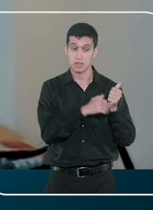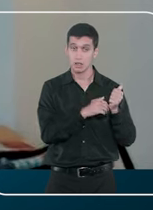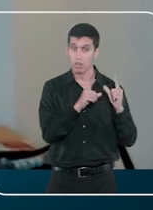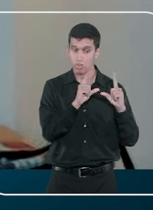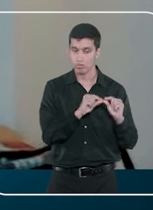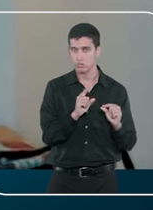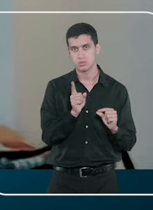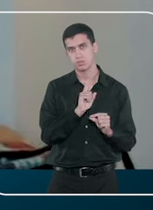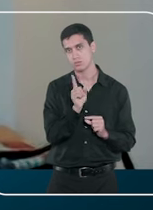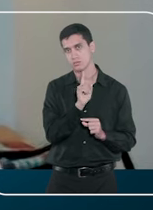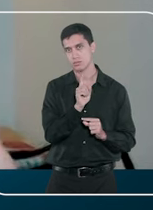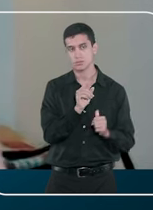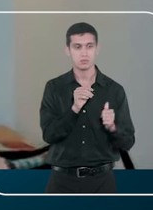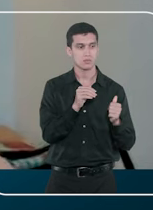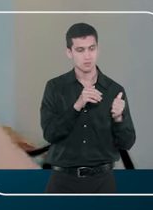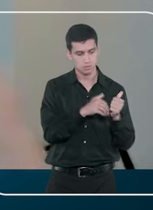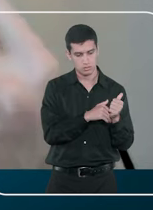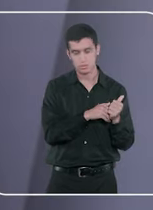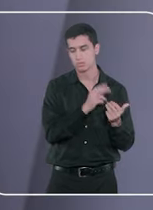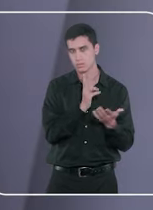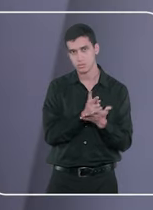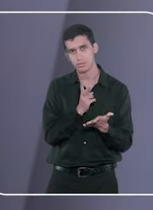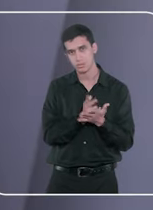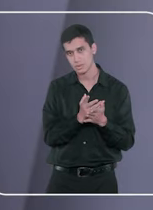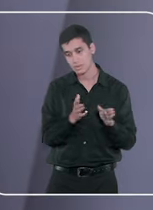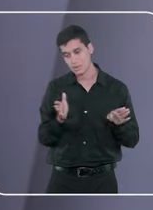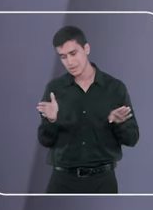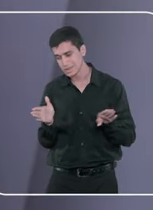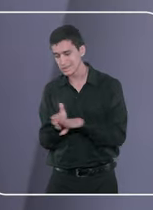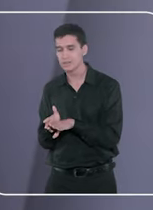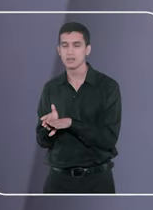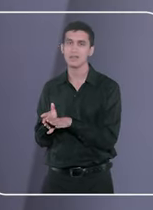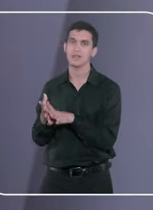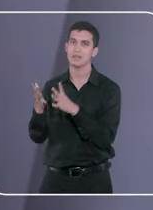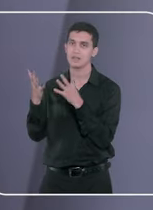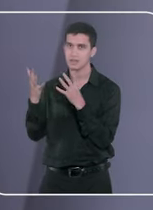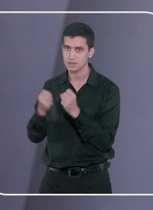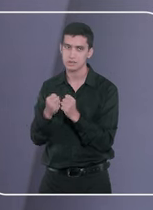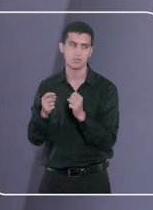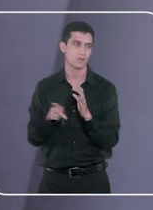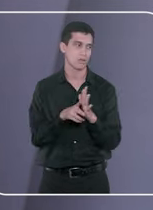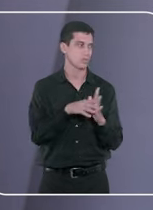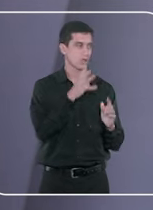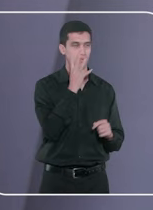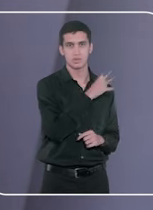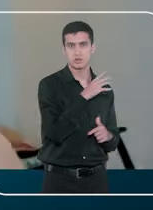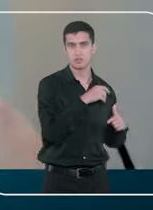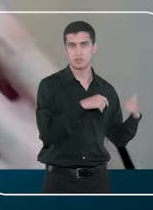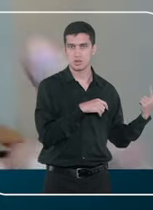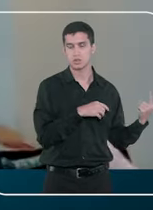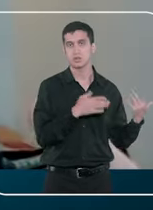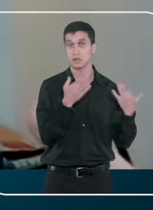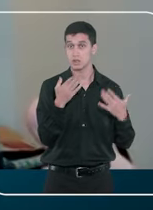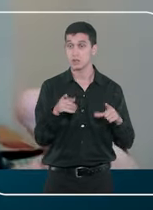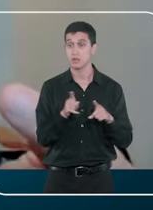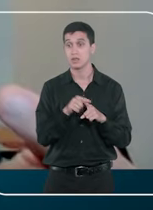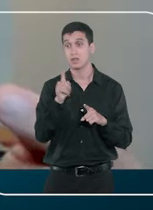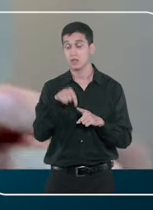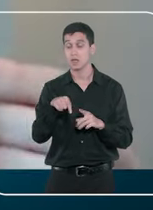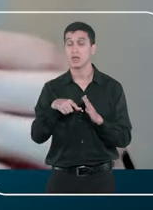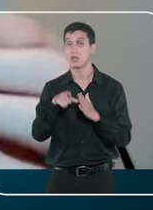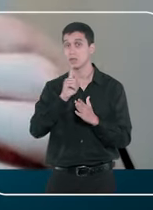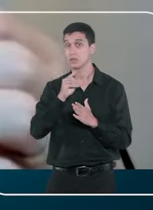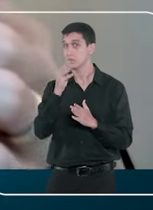é assim. O sigilo dura e vai até o momento de admissibilidade da acusação. Inclusive, esse já era um